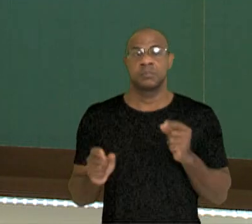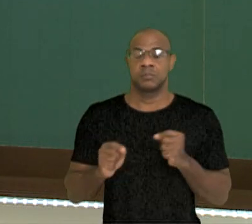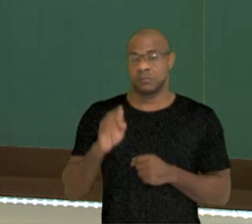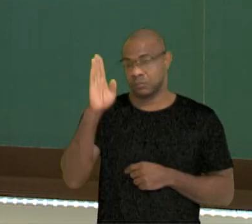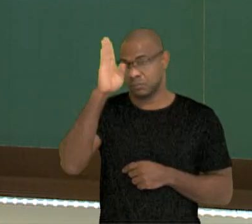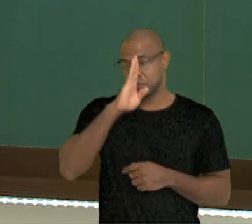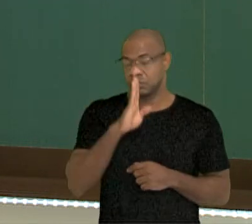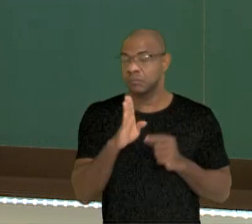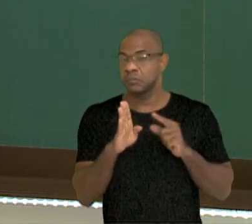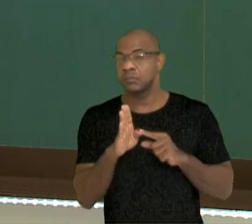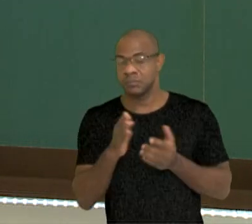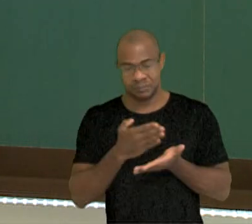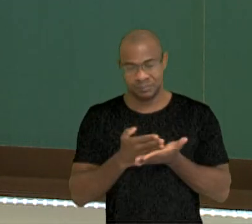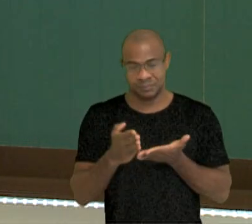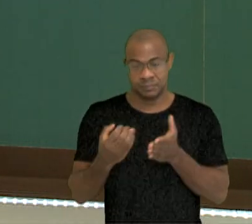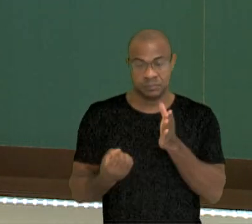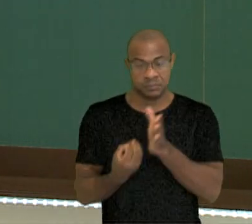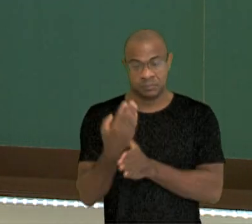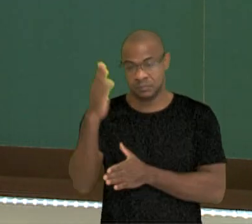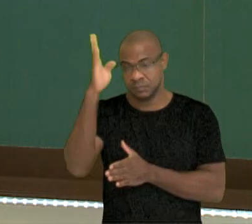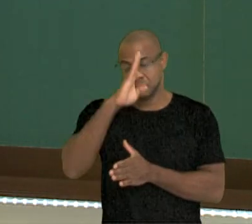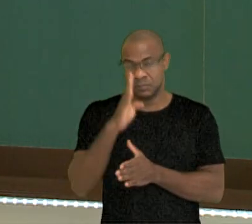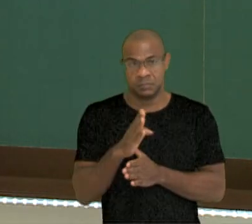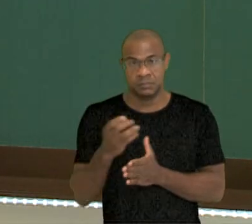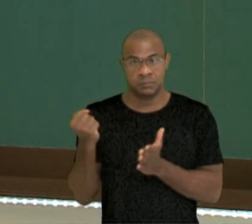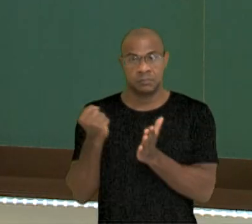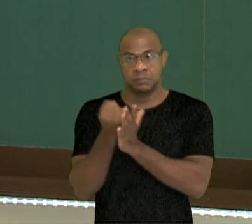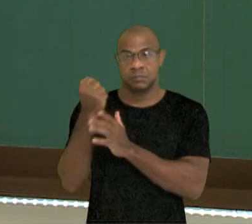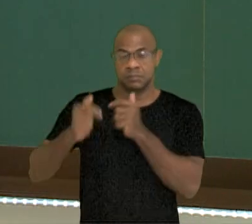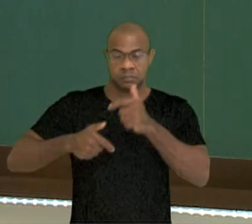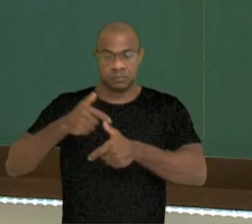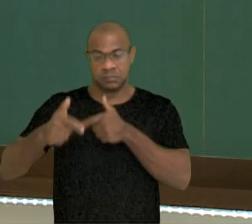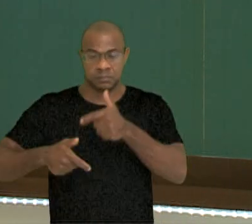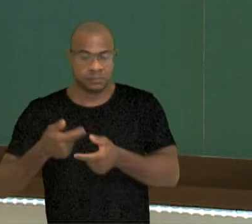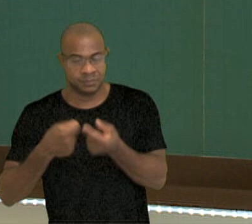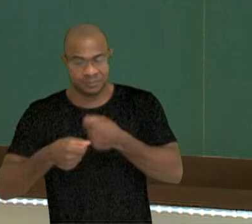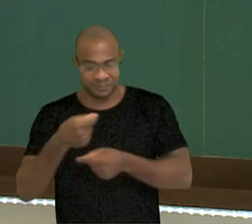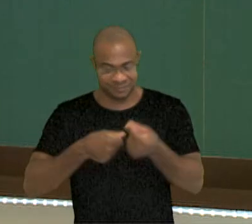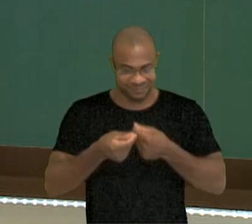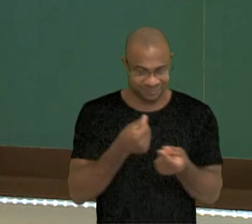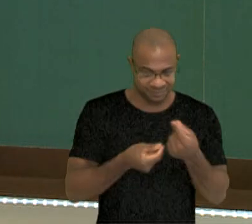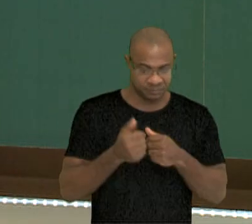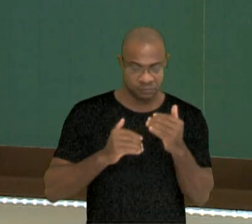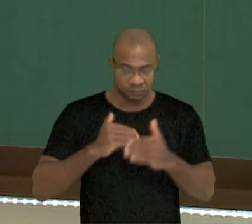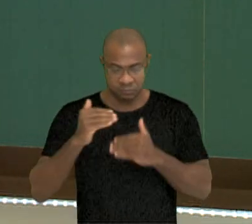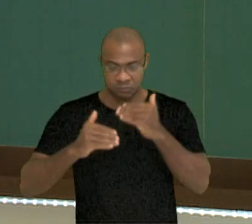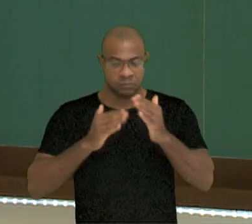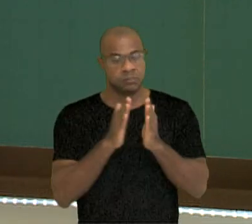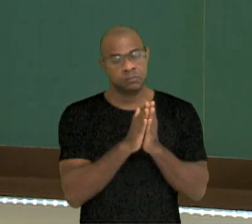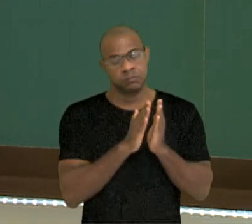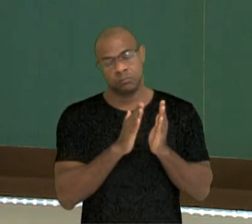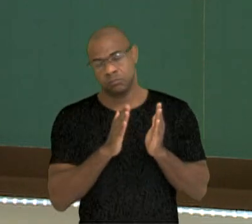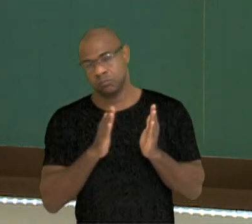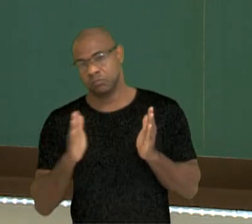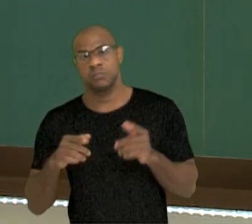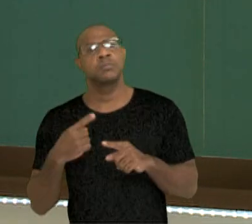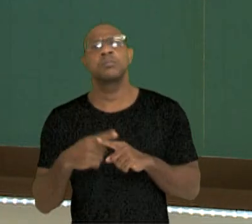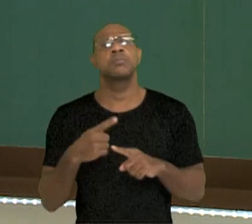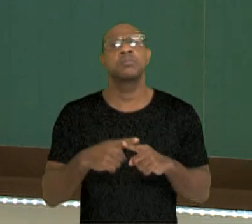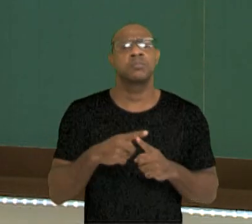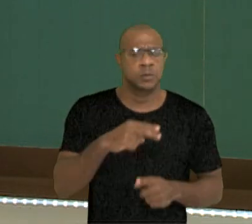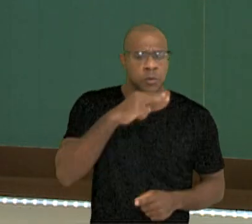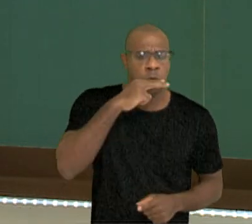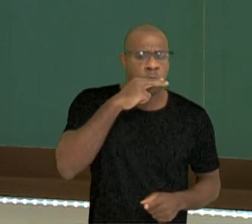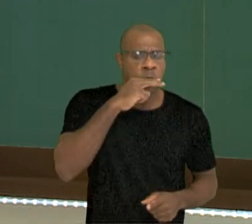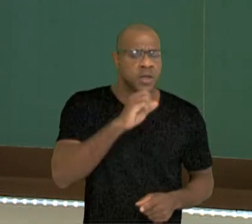Brasil, essa formação do Brasil é marcada pelas atividades econômicas, né, desenvolvidas ao longo do tempo, e por que a cana-de-açúcar não